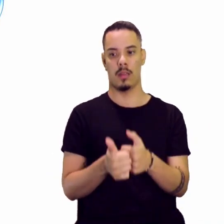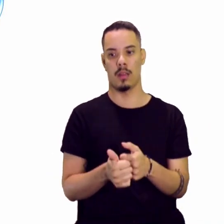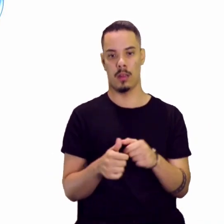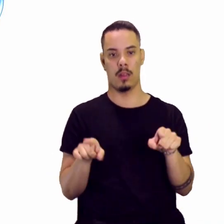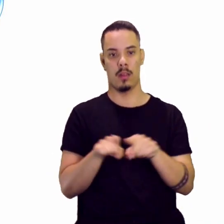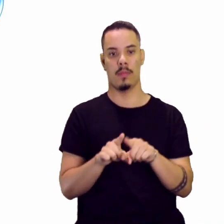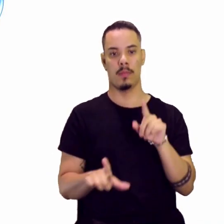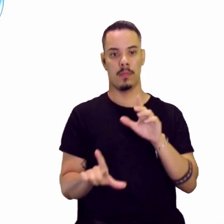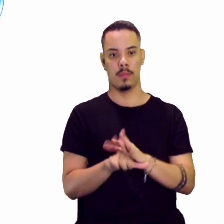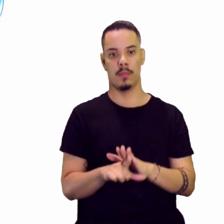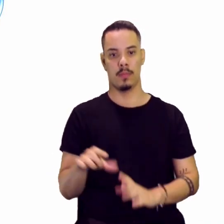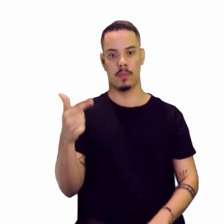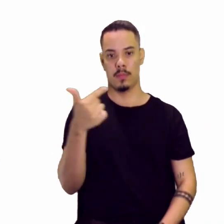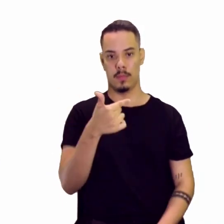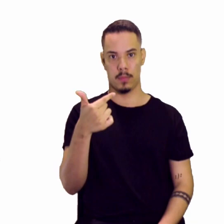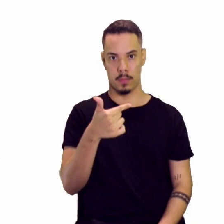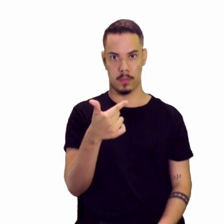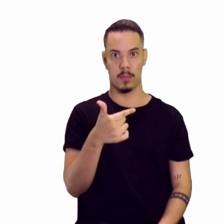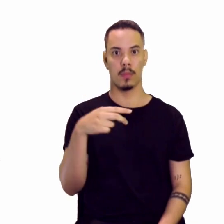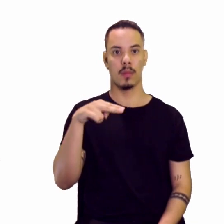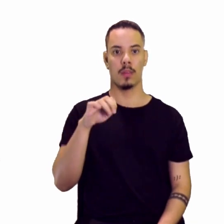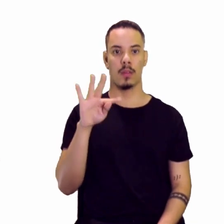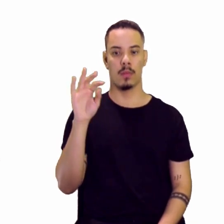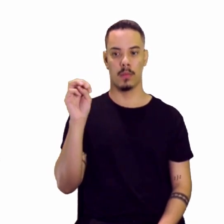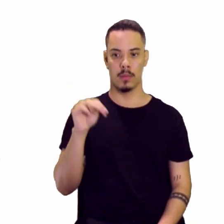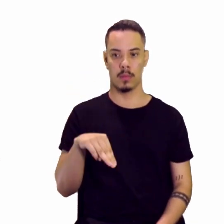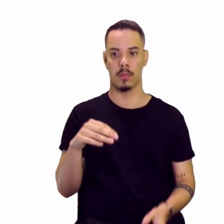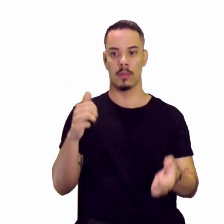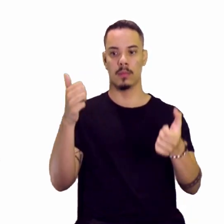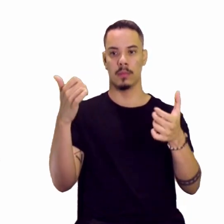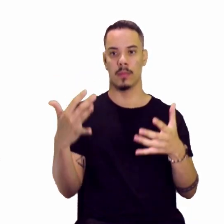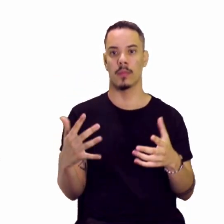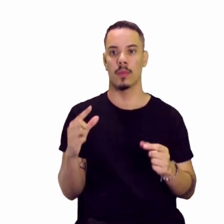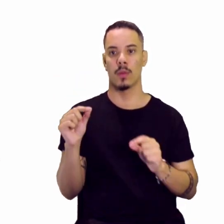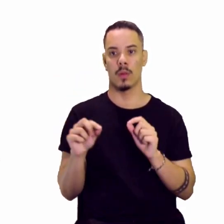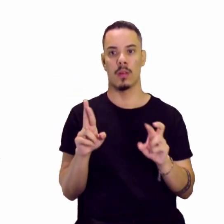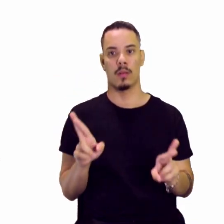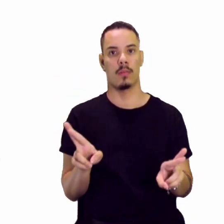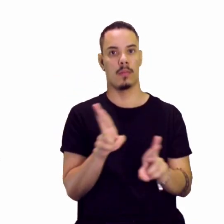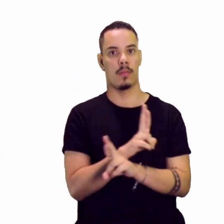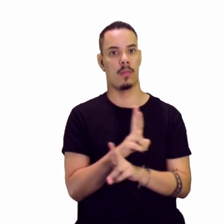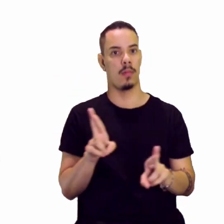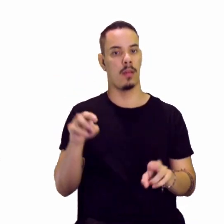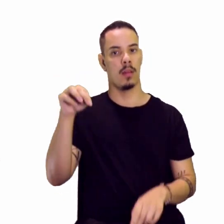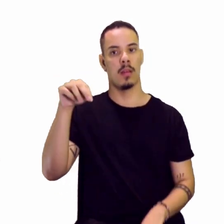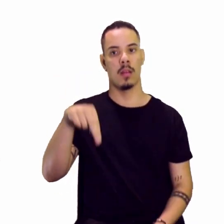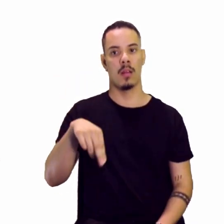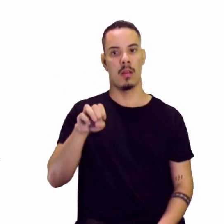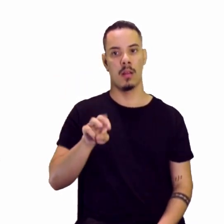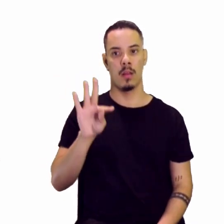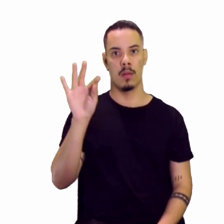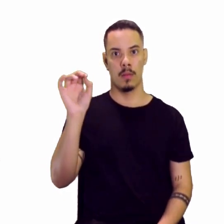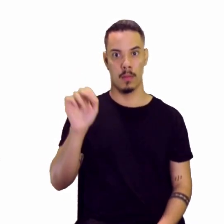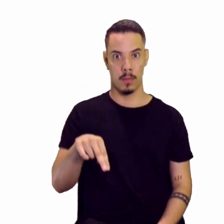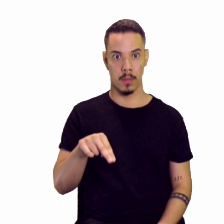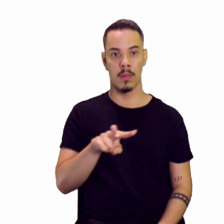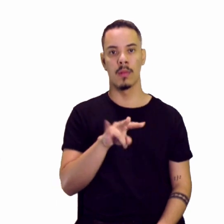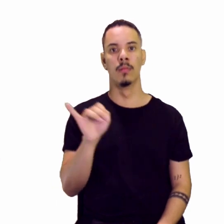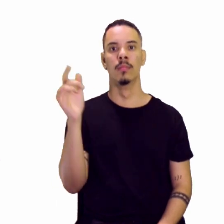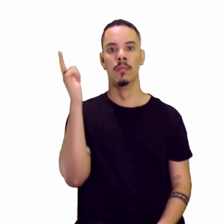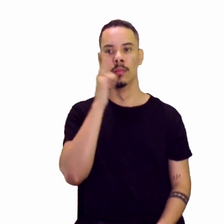ela diz, então, que essa relação, quando você aplica uma força, vai